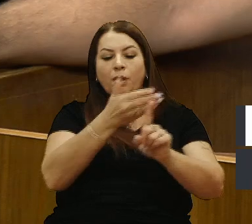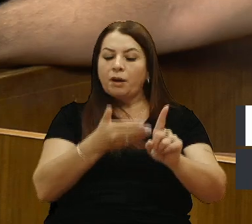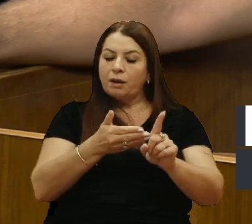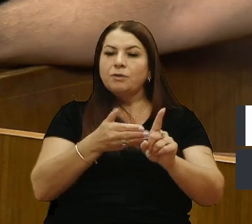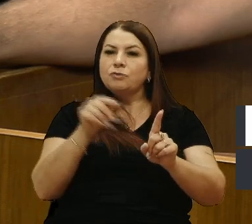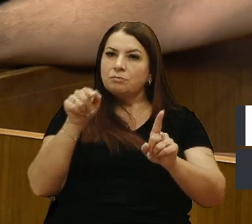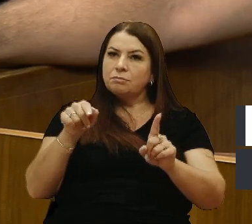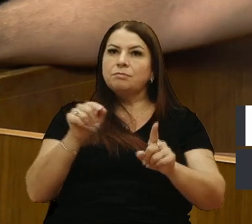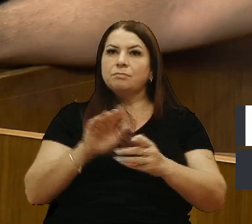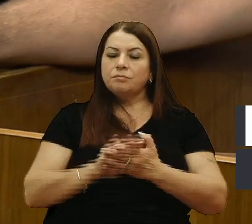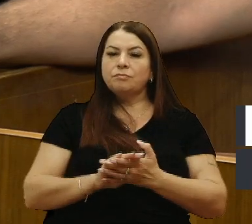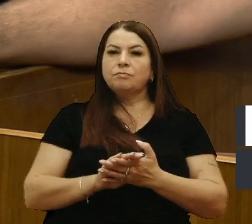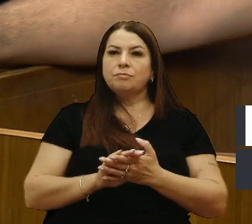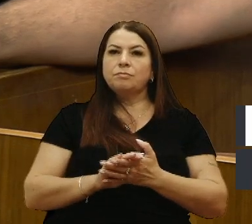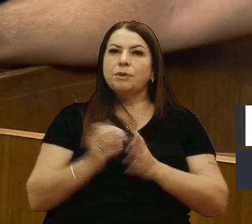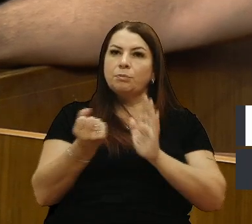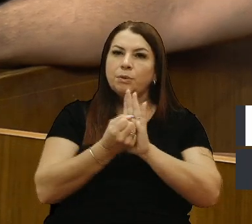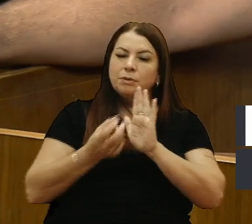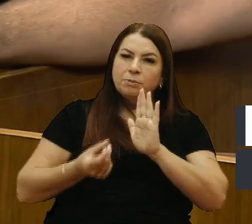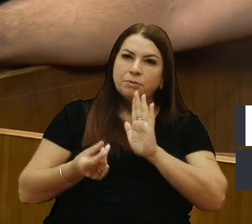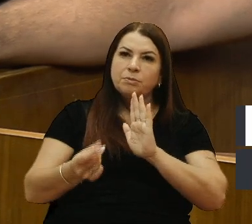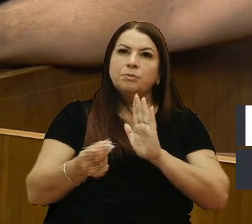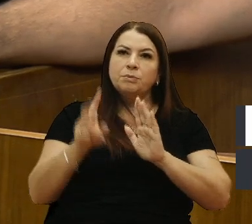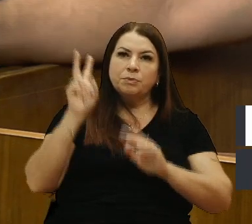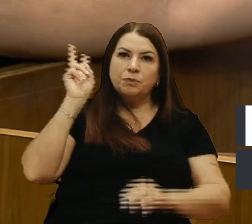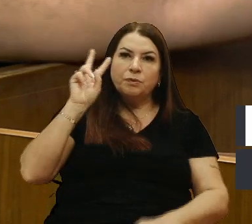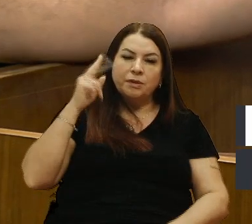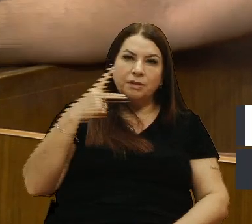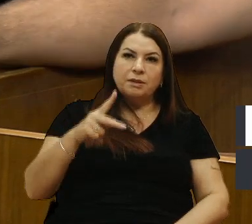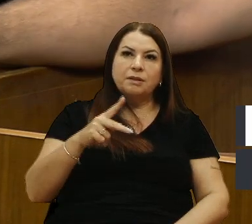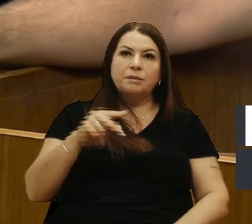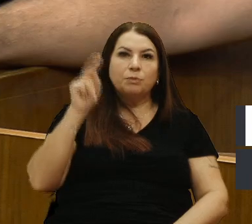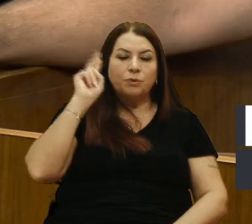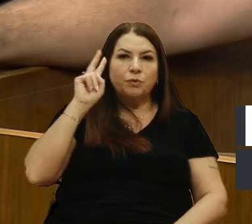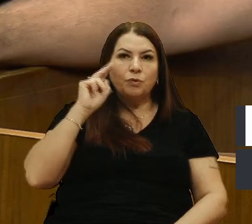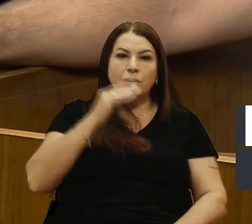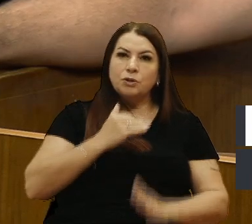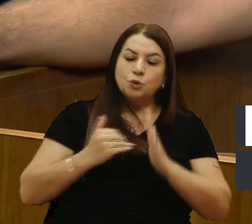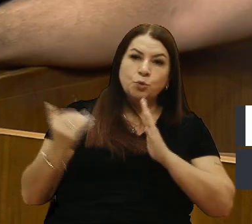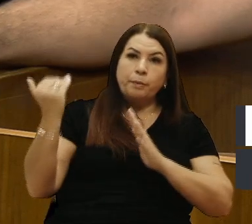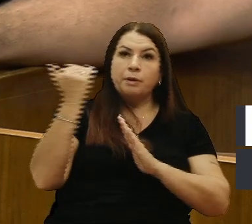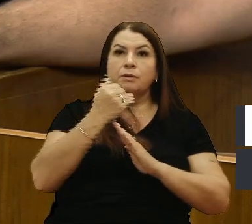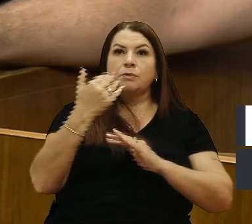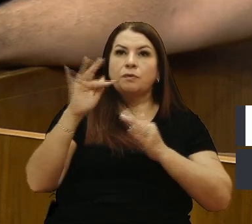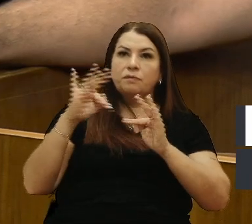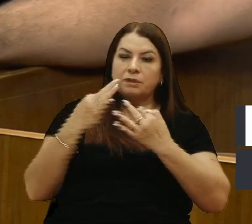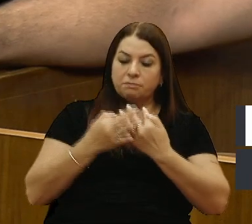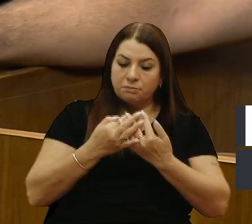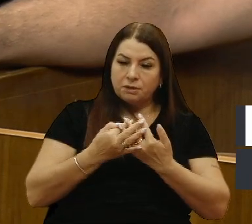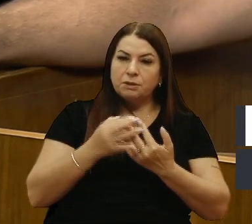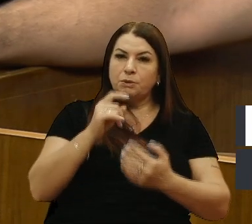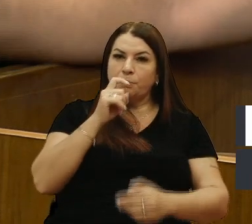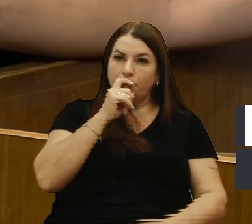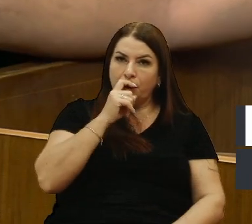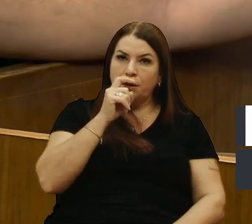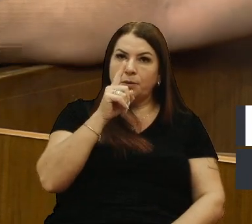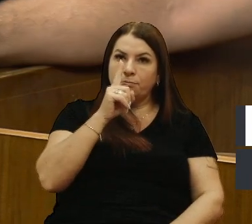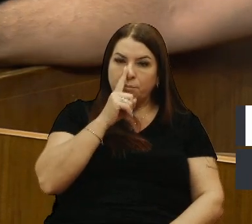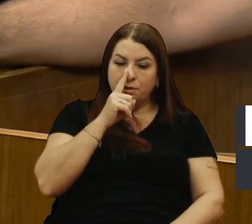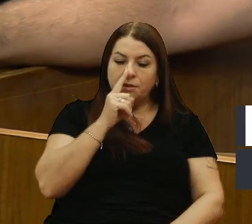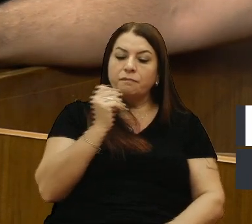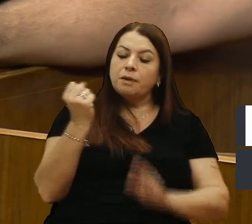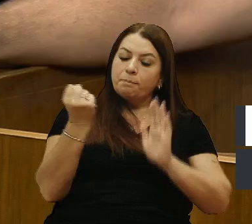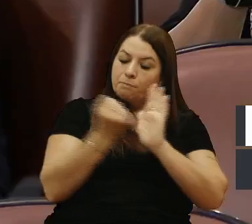dona Noêmia, pelo legado, pela história dela, né, pela história de superação da tua família, Silvana, do teu pai e da tua mãe. Então vai